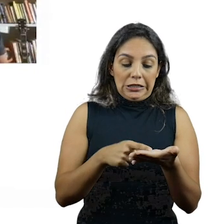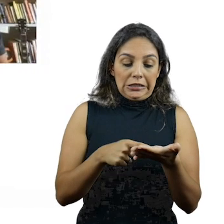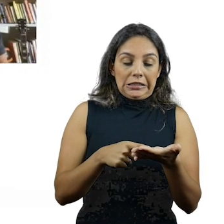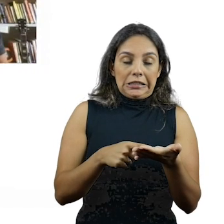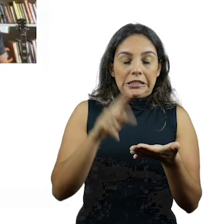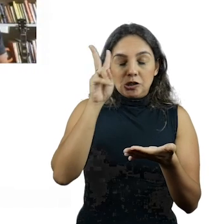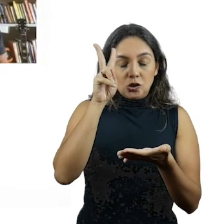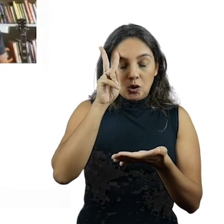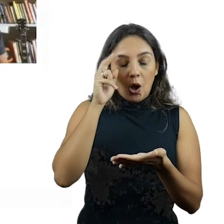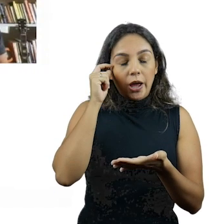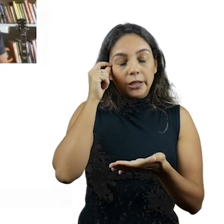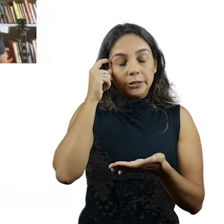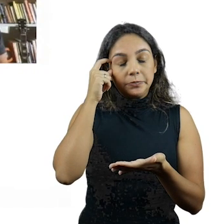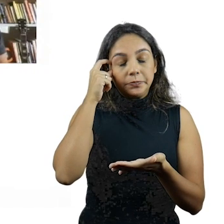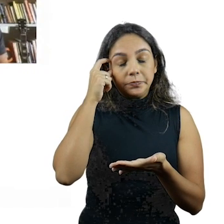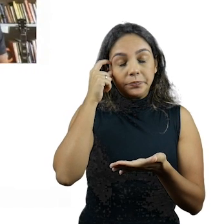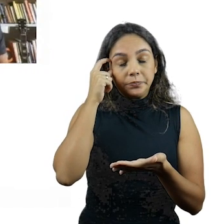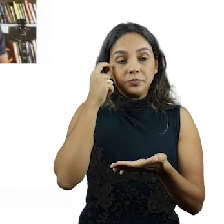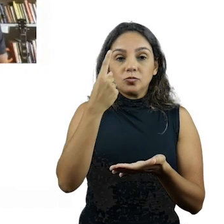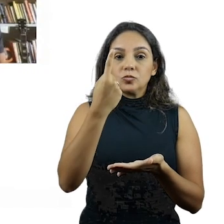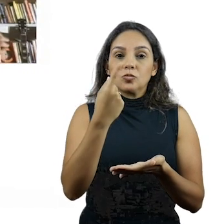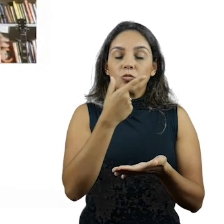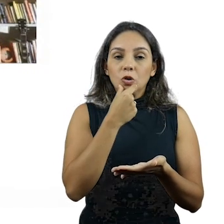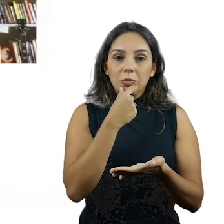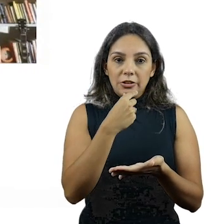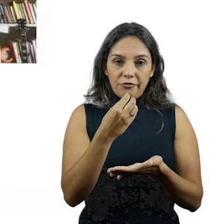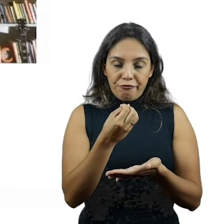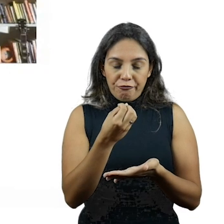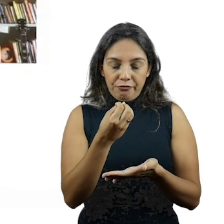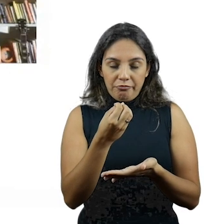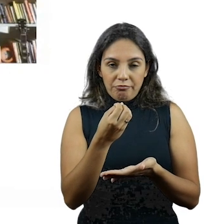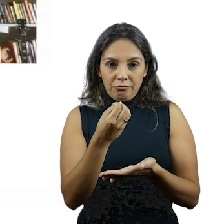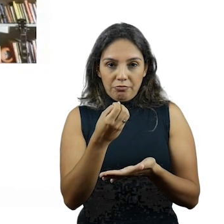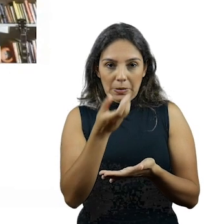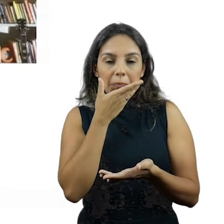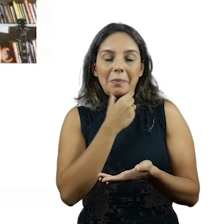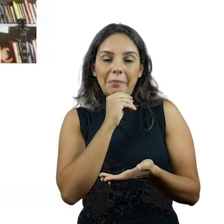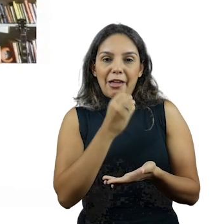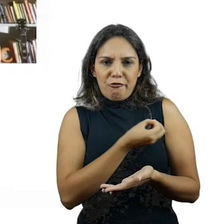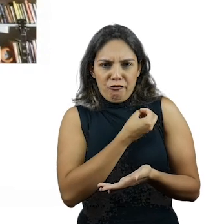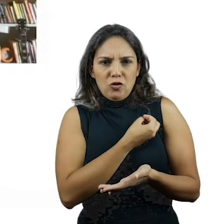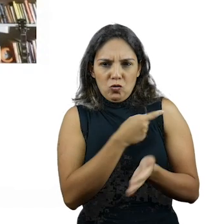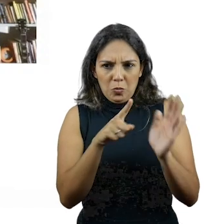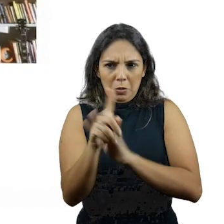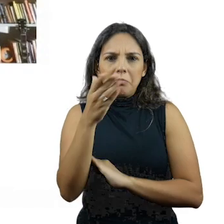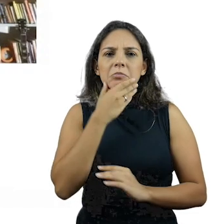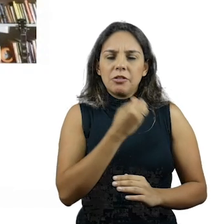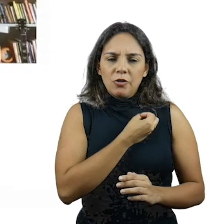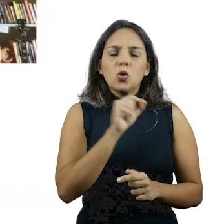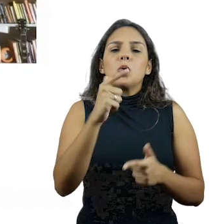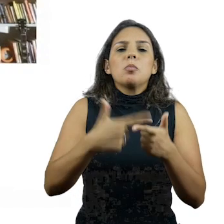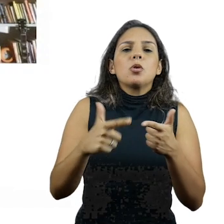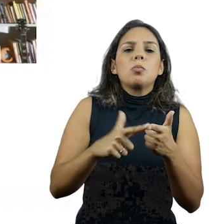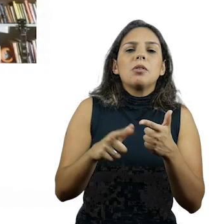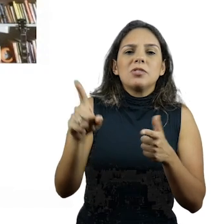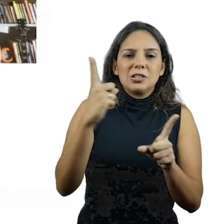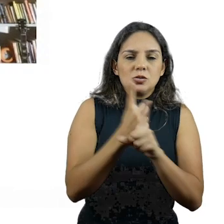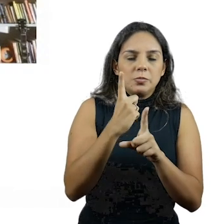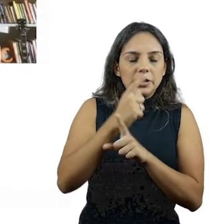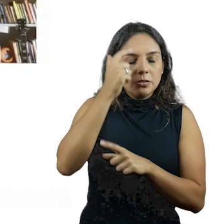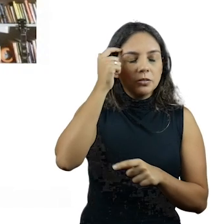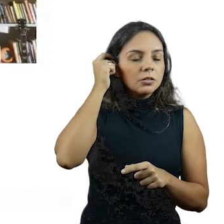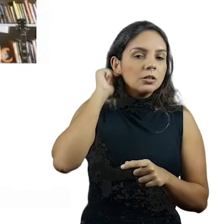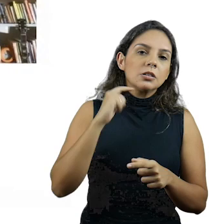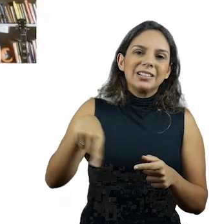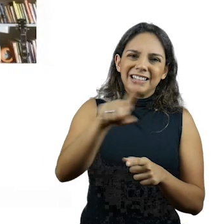físico, que tá o pai aí, o pai tá vivo, né? Quer dizer, pro papel, e quais os problemas que você enfrentou